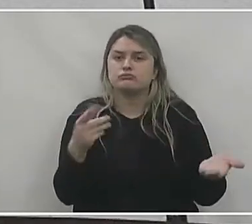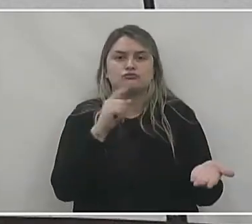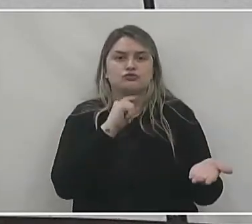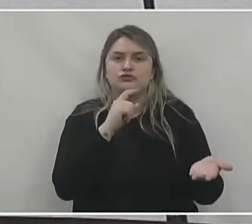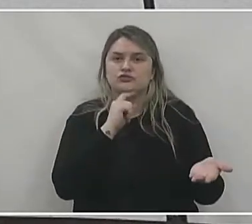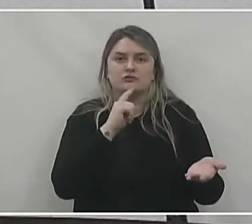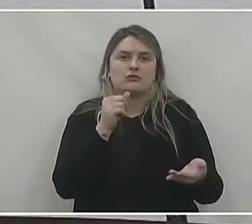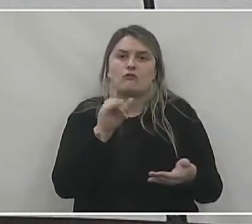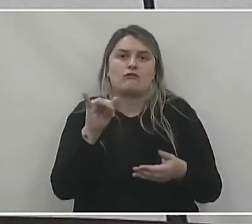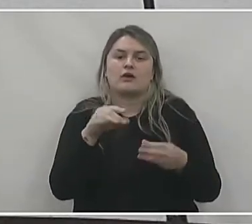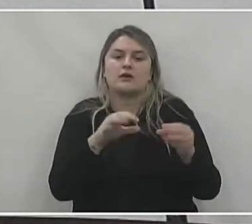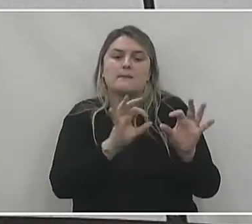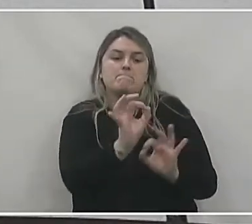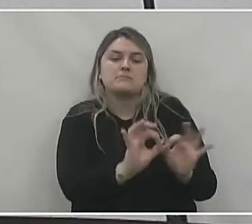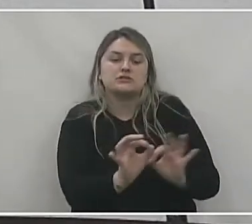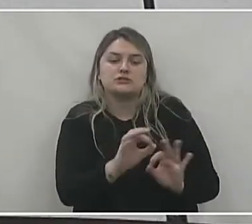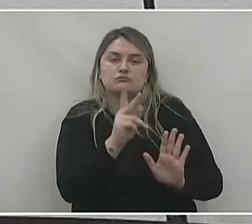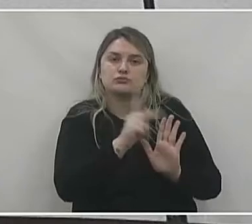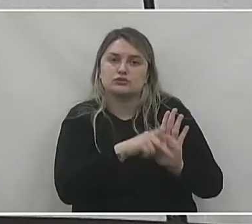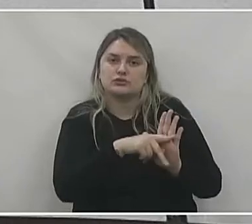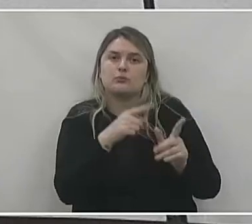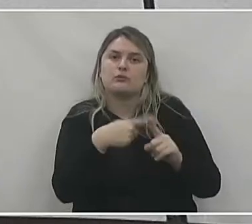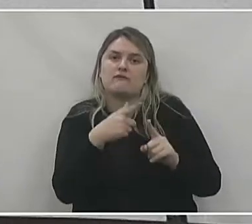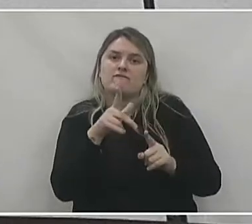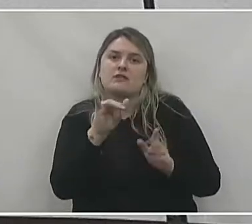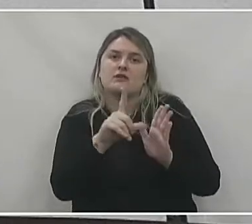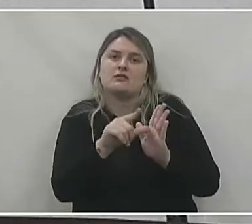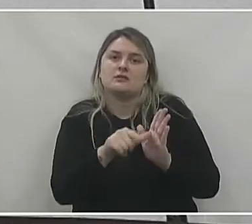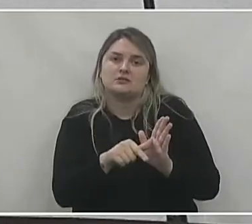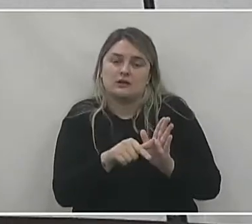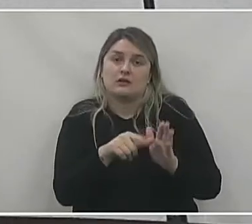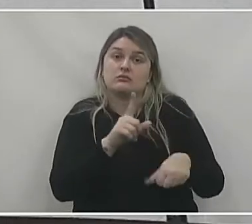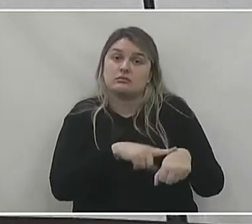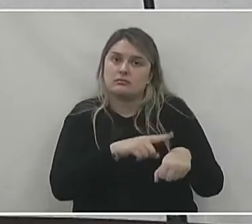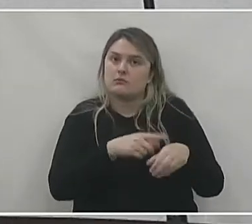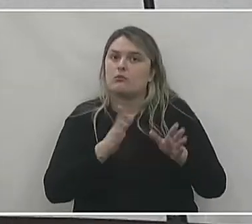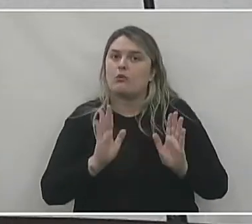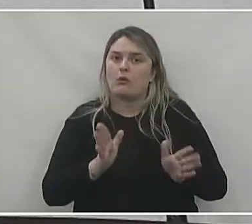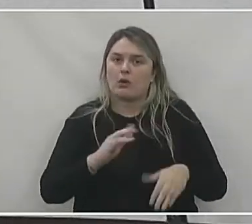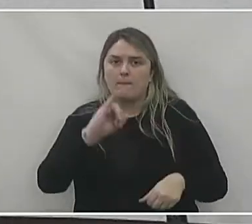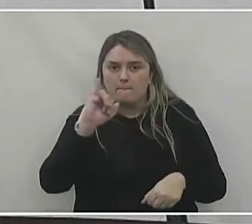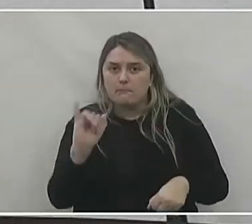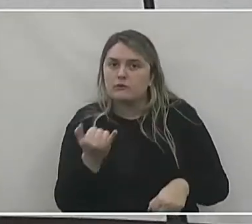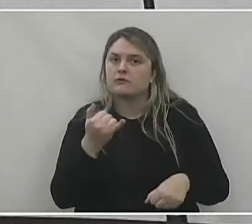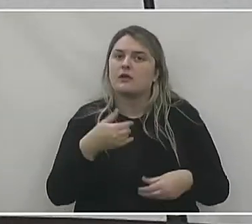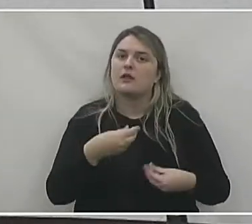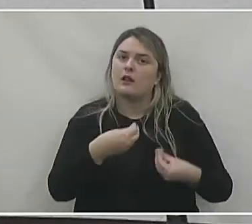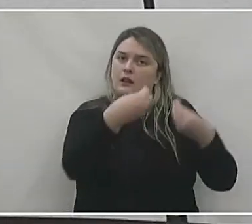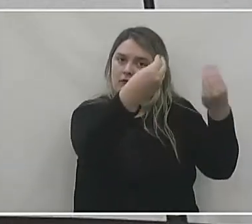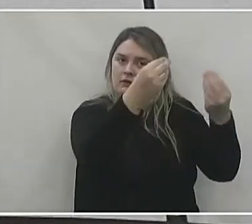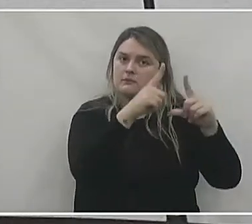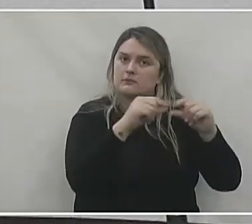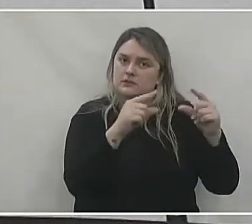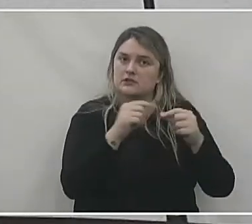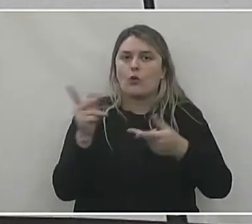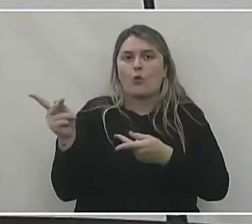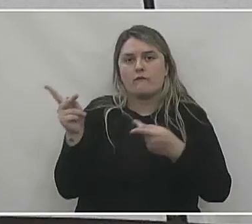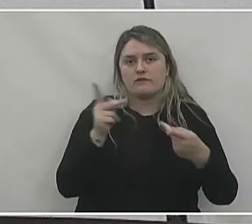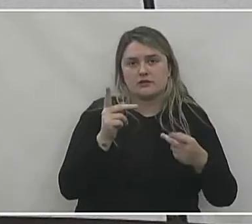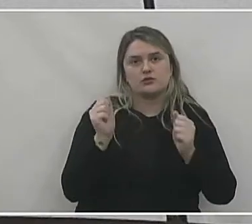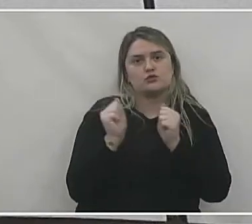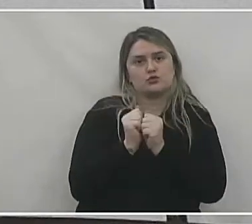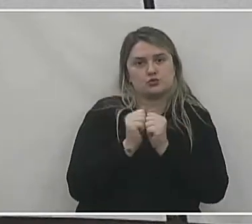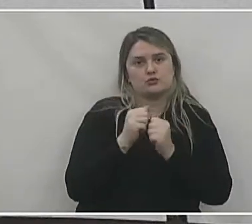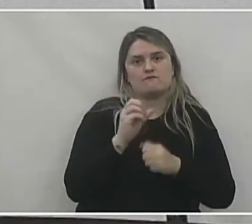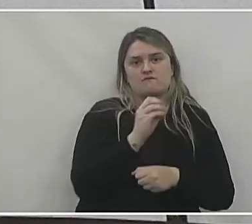porque daí eles não vão mexer no projeto, porque vai atrasar ainda mais. Então o momento é agora de nós levarmos isso a Brasília. Fica um convite aí para vocês